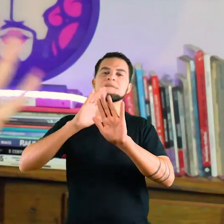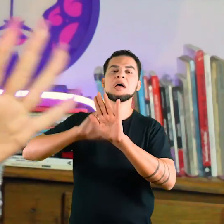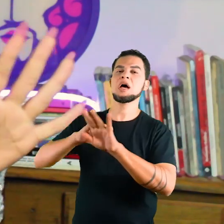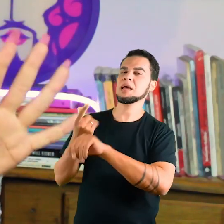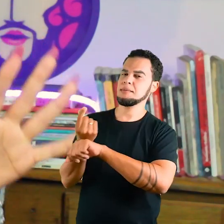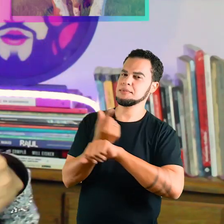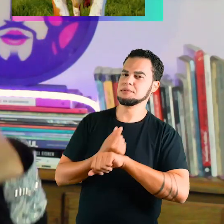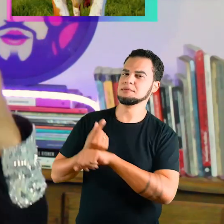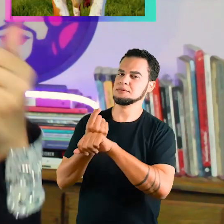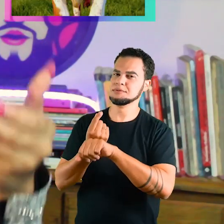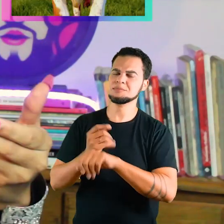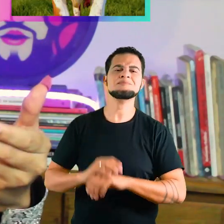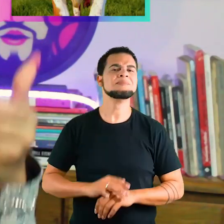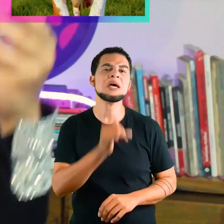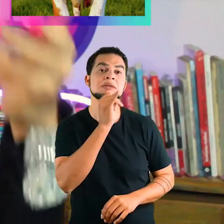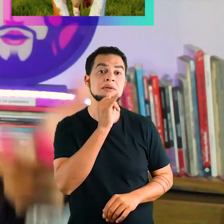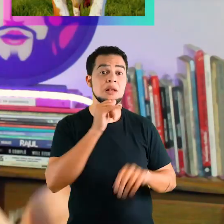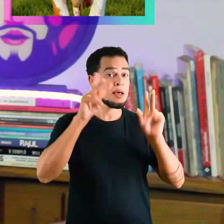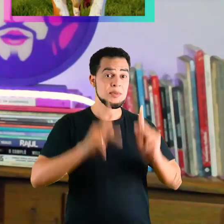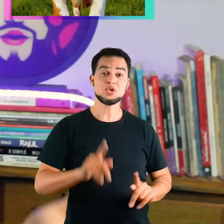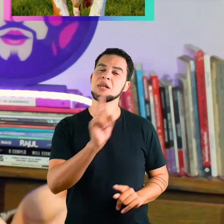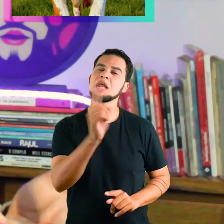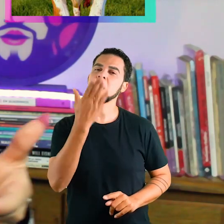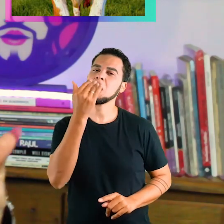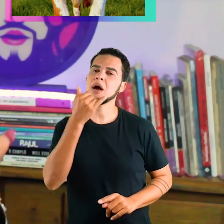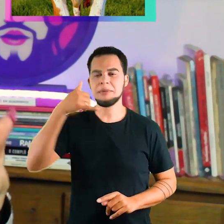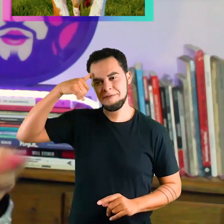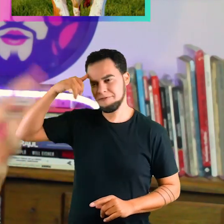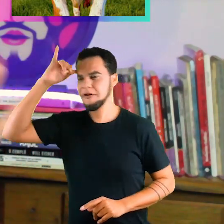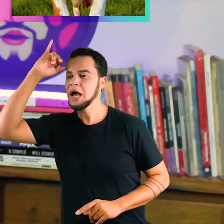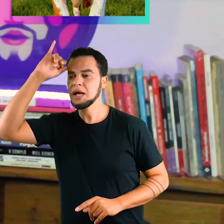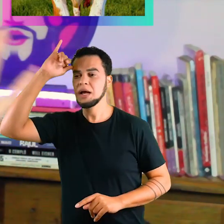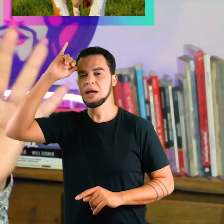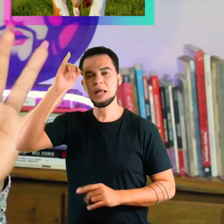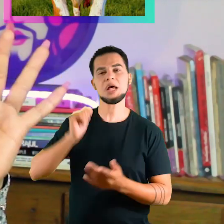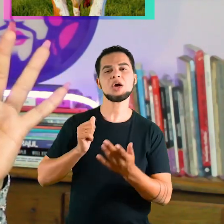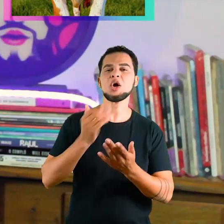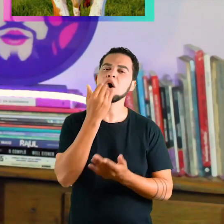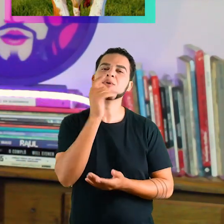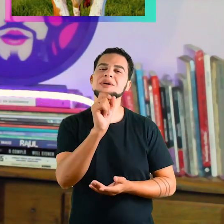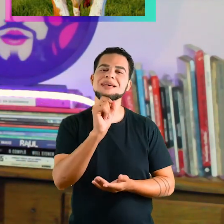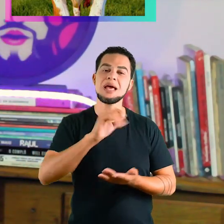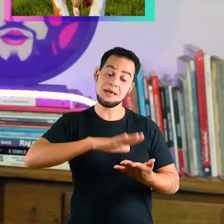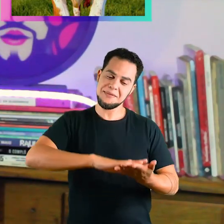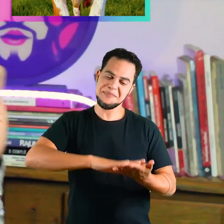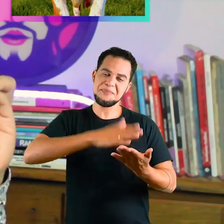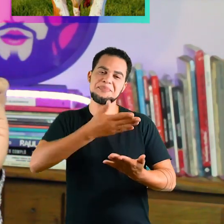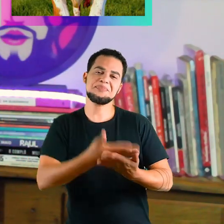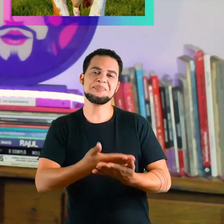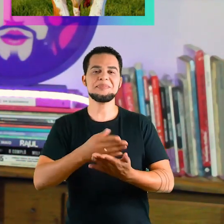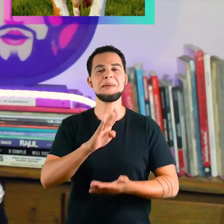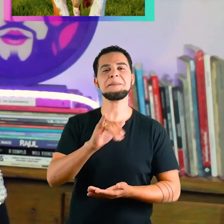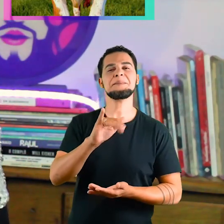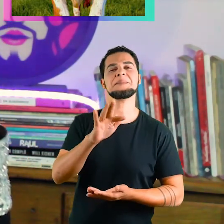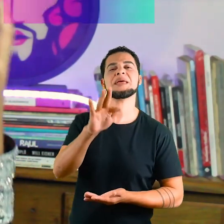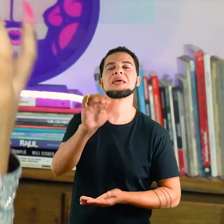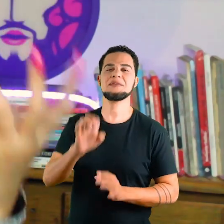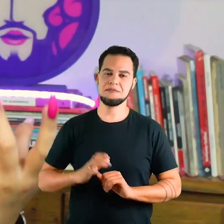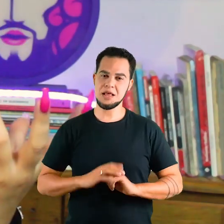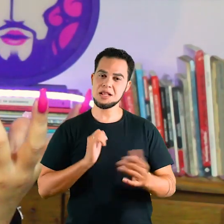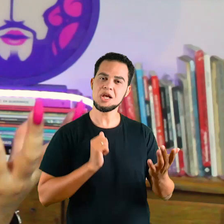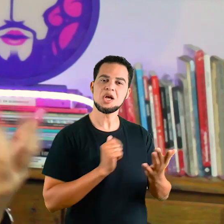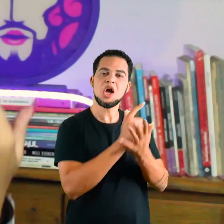capitalismo. Um exemplo claro, as pessoas não comem vacas, elas comem contrafilé. Elas comem um produto que está numa